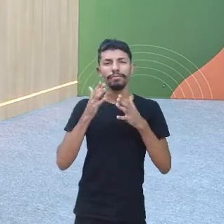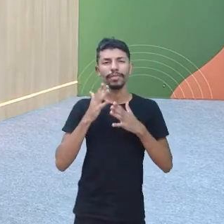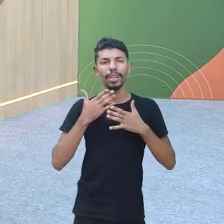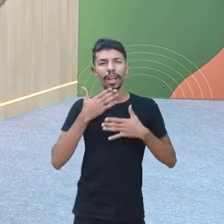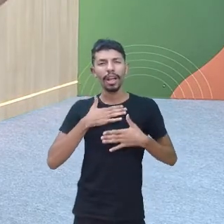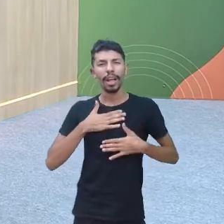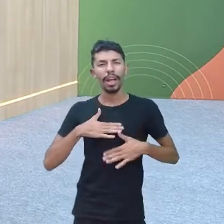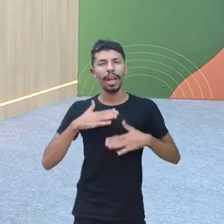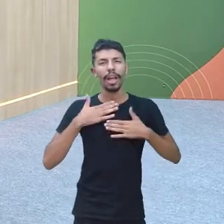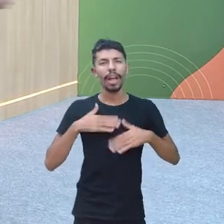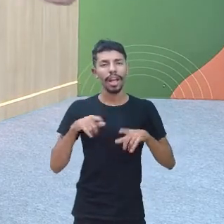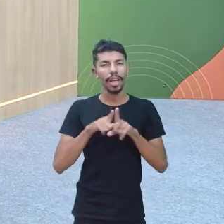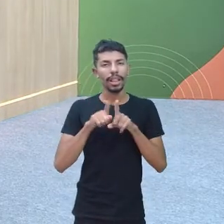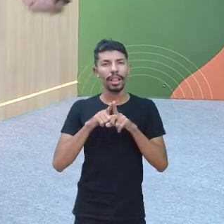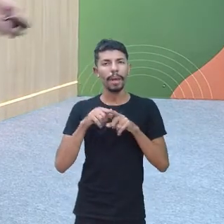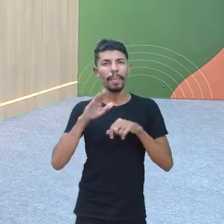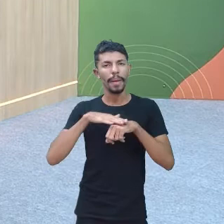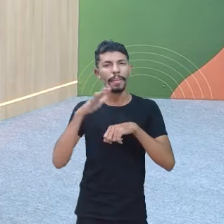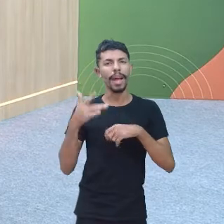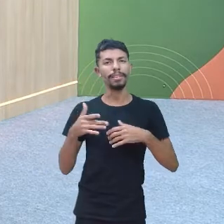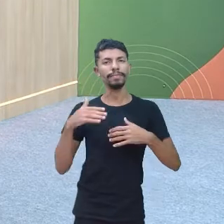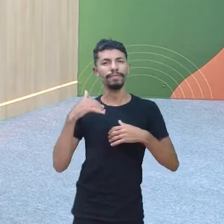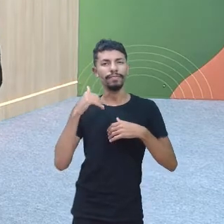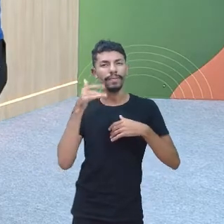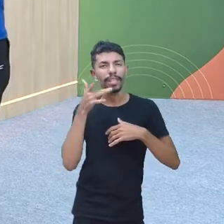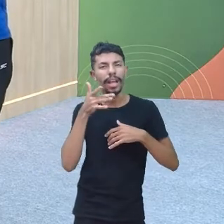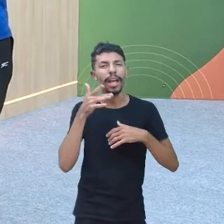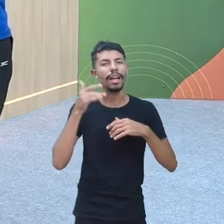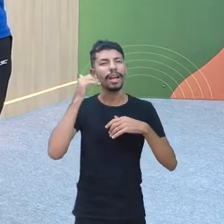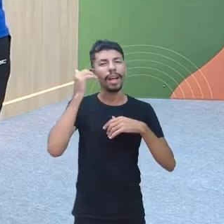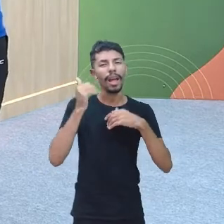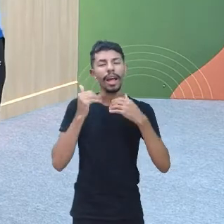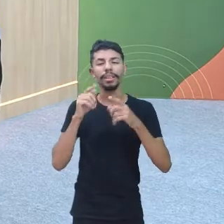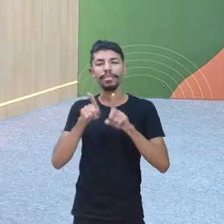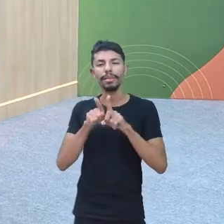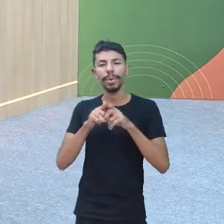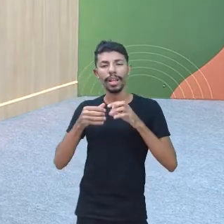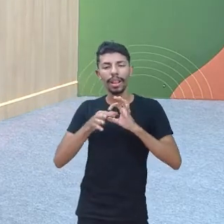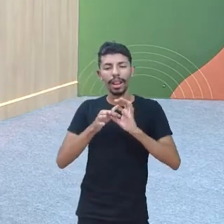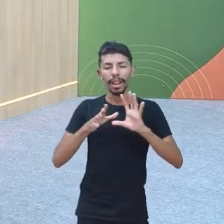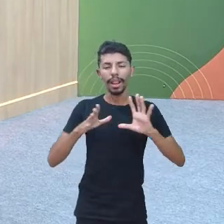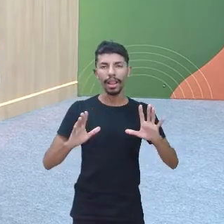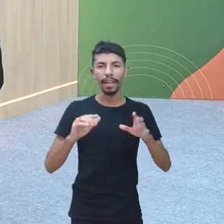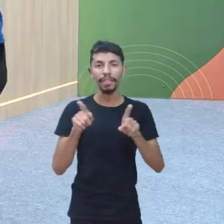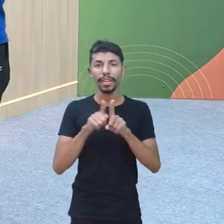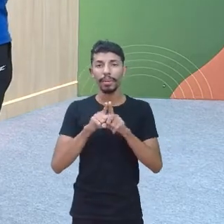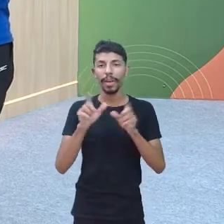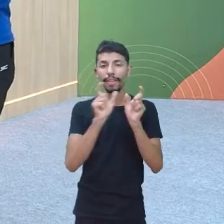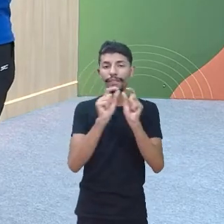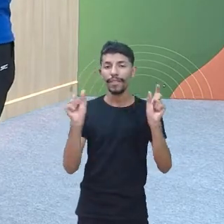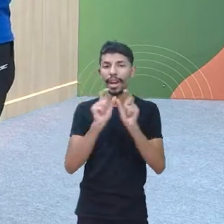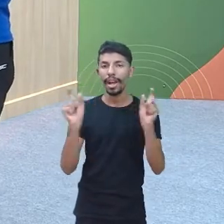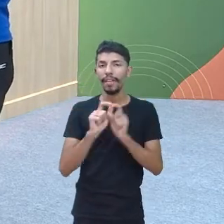mais solto e com frases repetidas, né? Isso aí a gente ainda consegue ouvir muito.